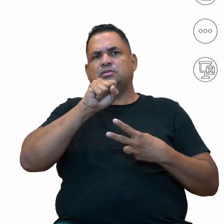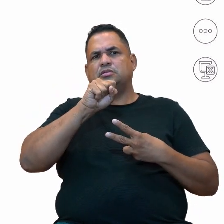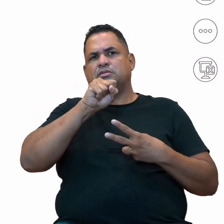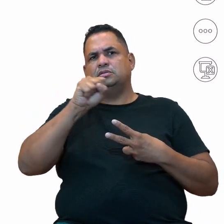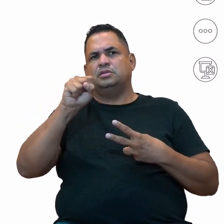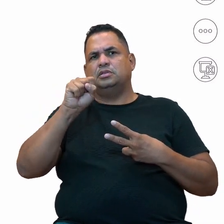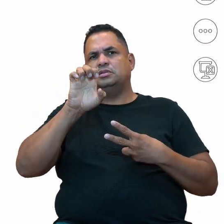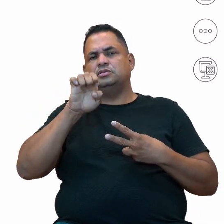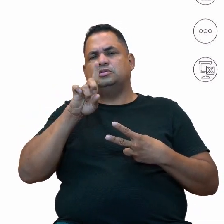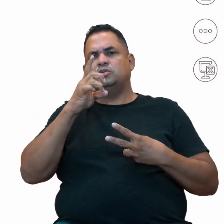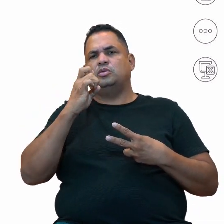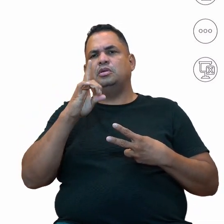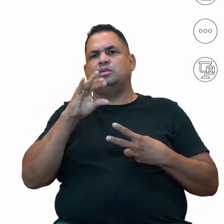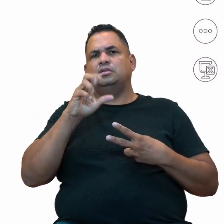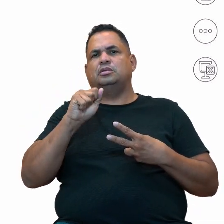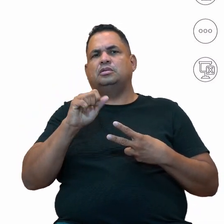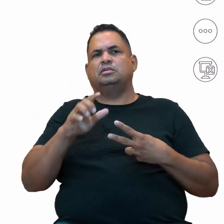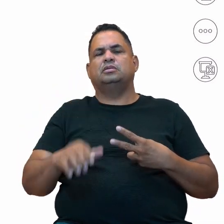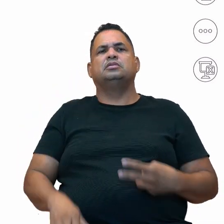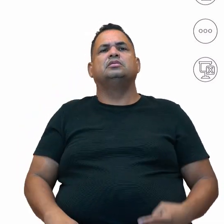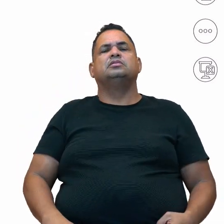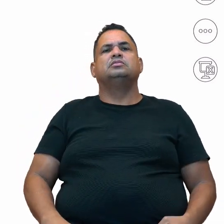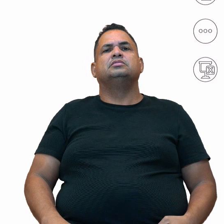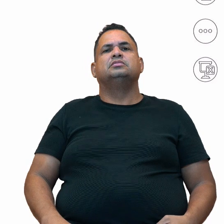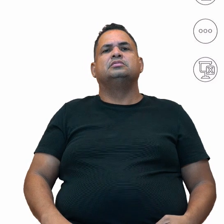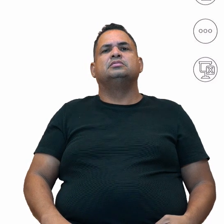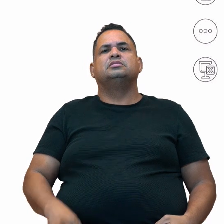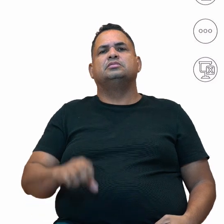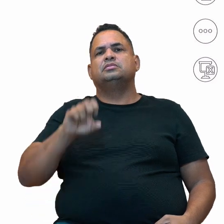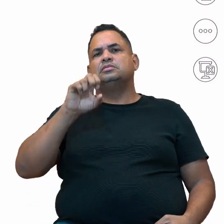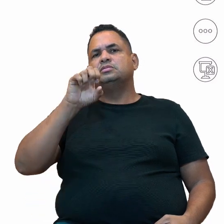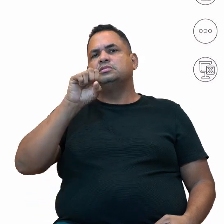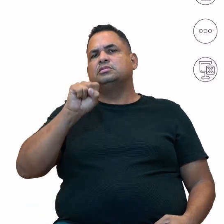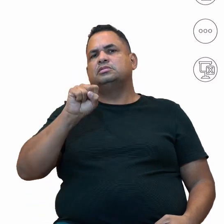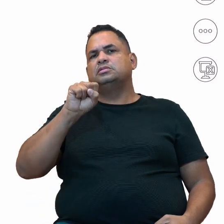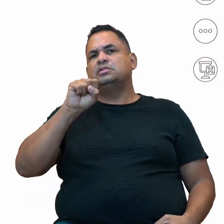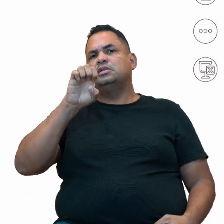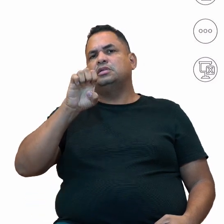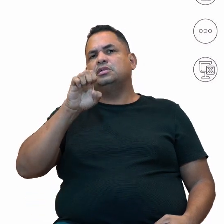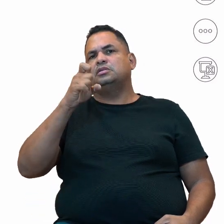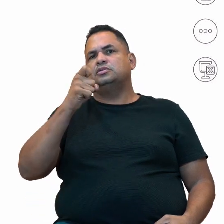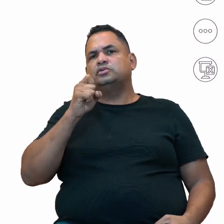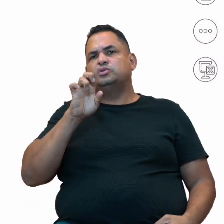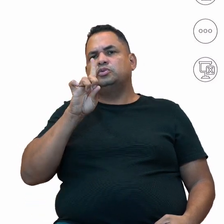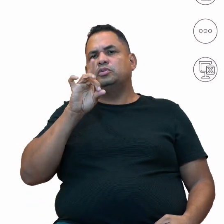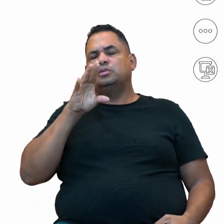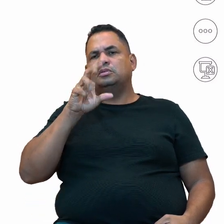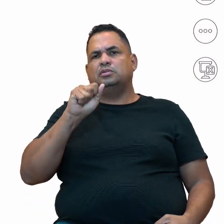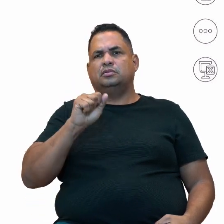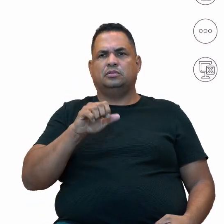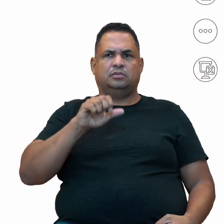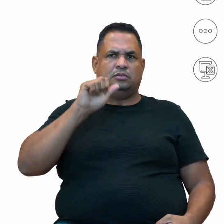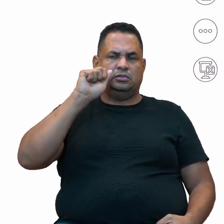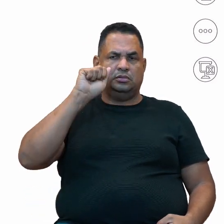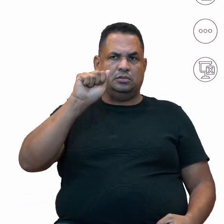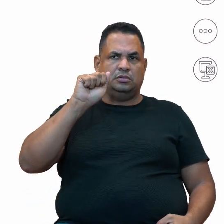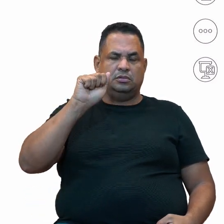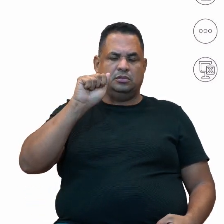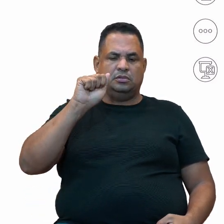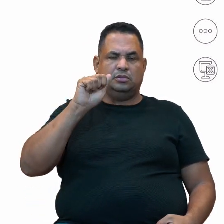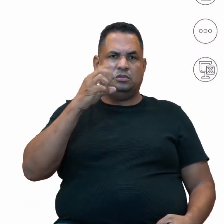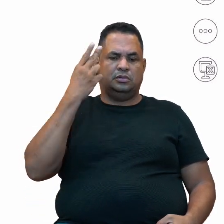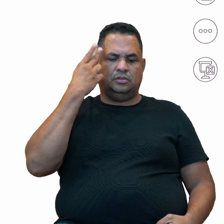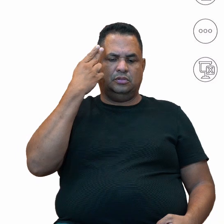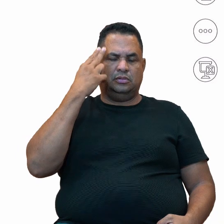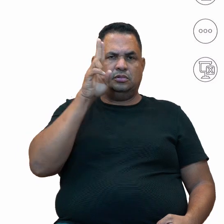assexuada e a reprodução sexuada. O A, ele normalmente é utilizado